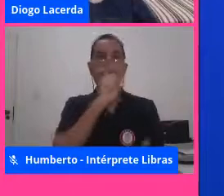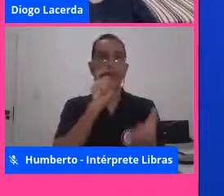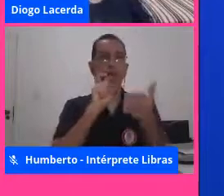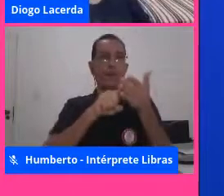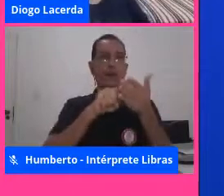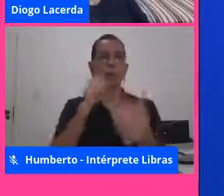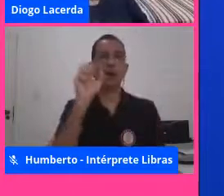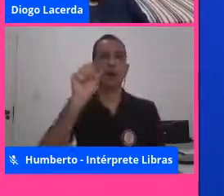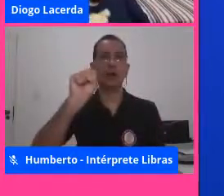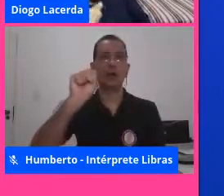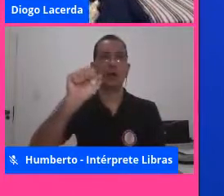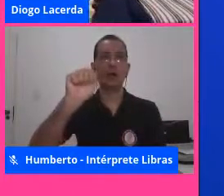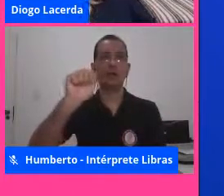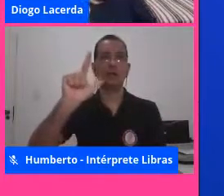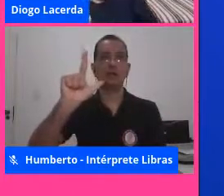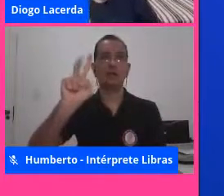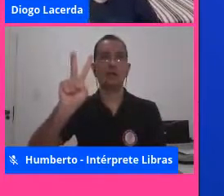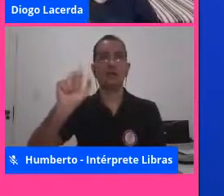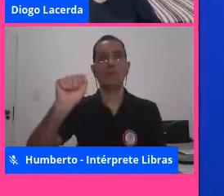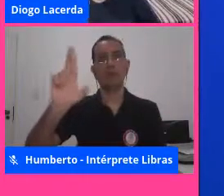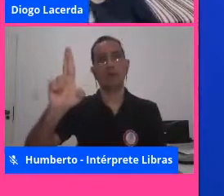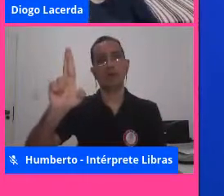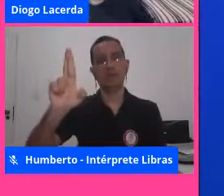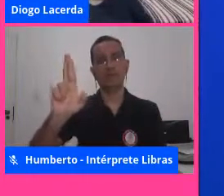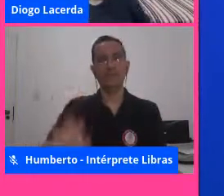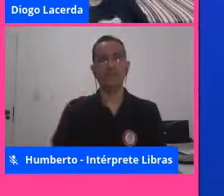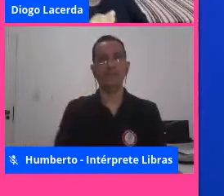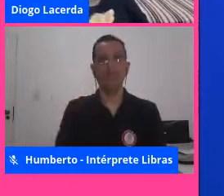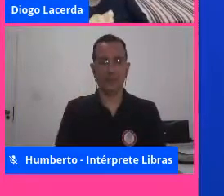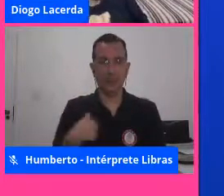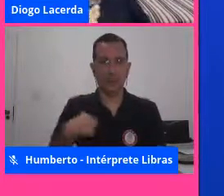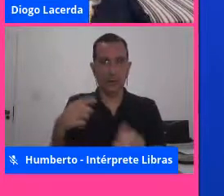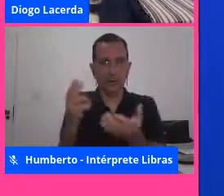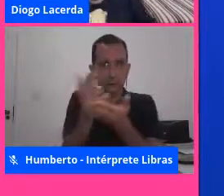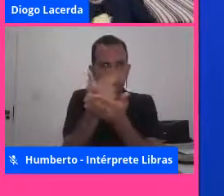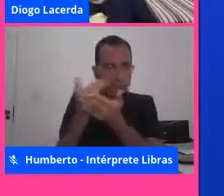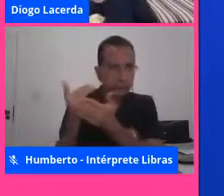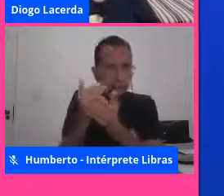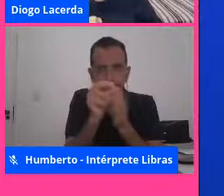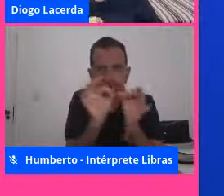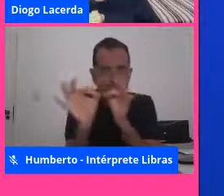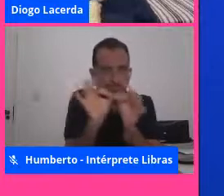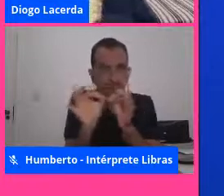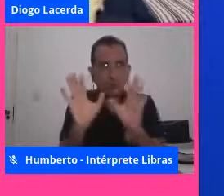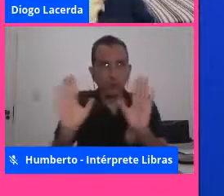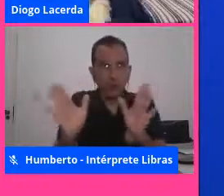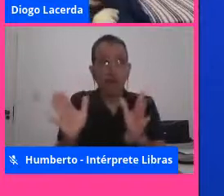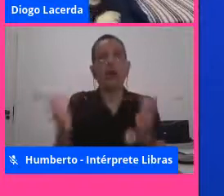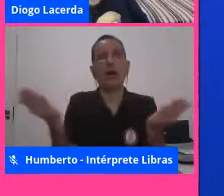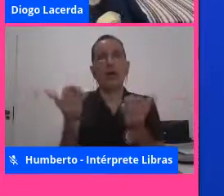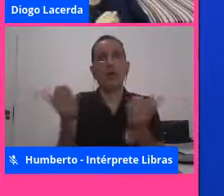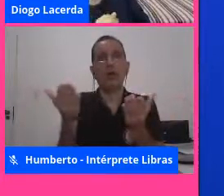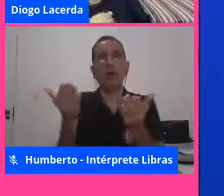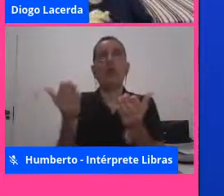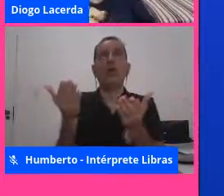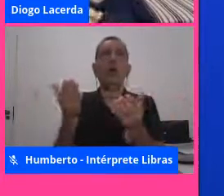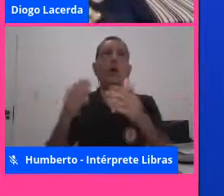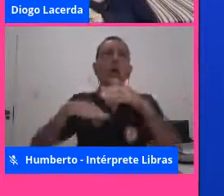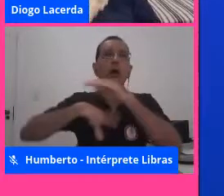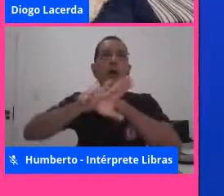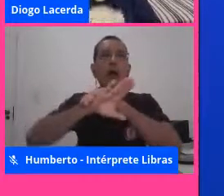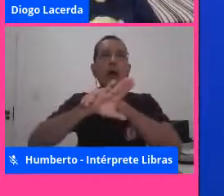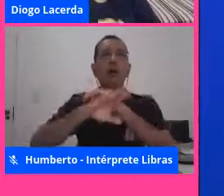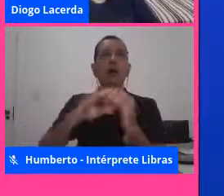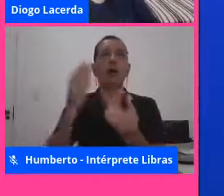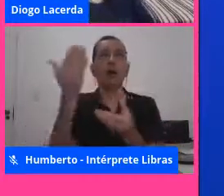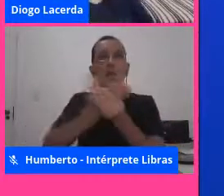acabei de desenhar a peça e agora eu vou salvar esse arquivo. Qual o próximo passo? Você vai